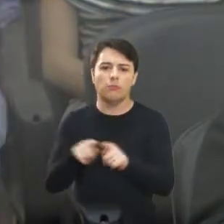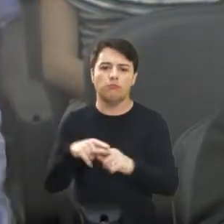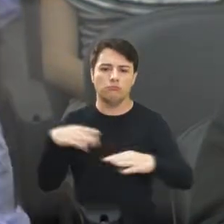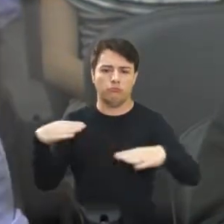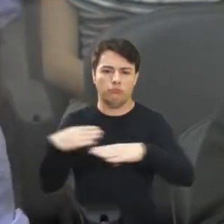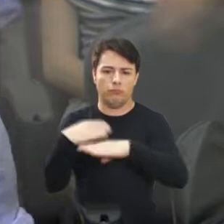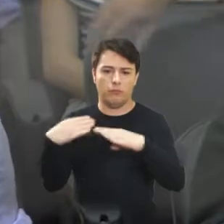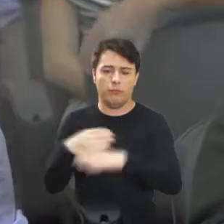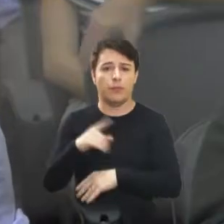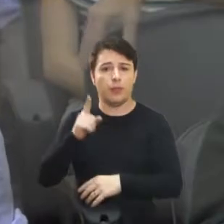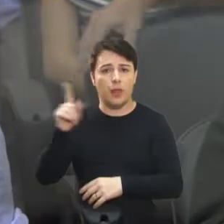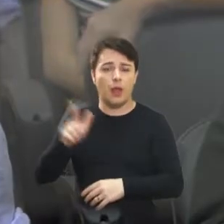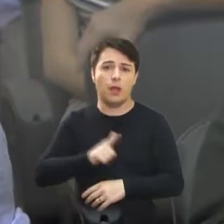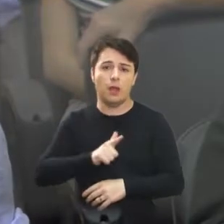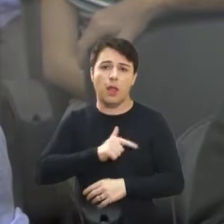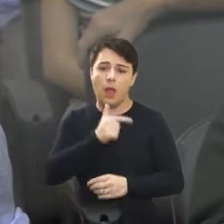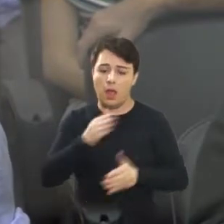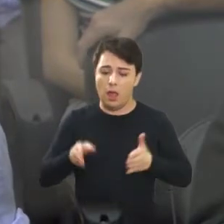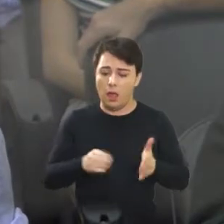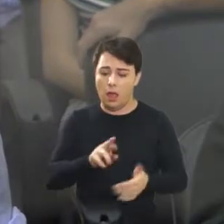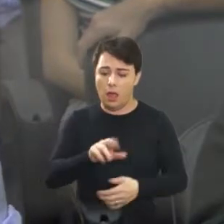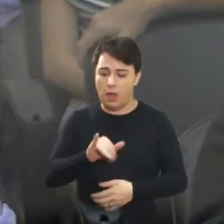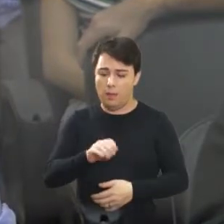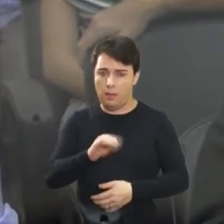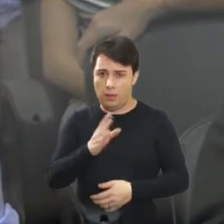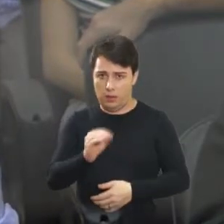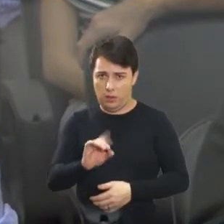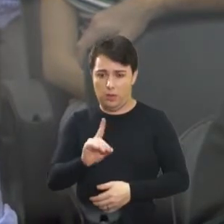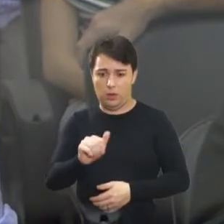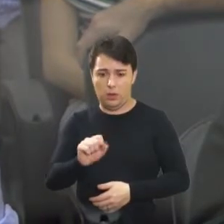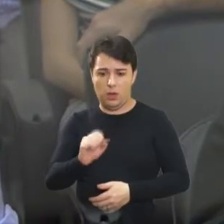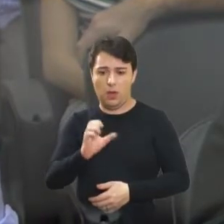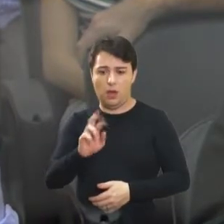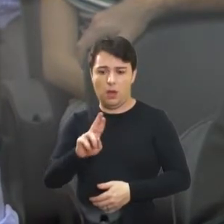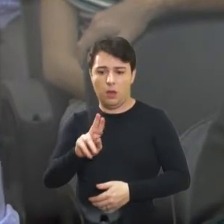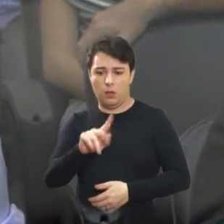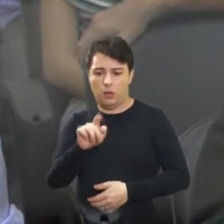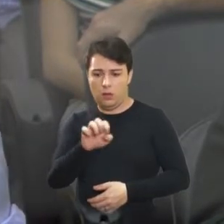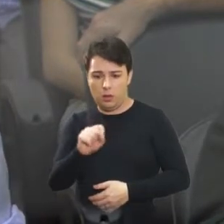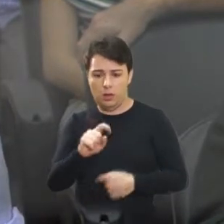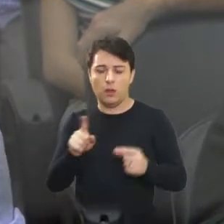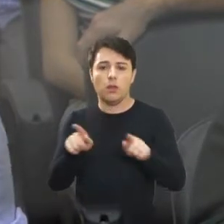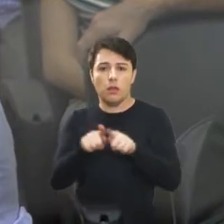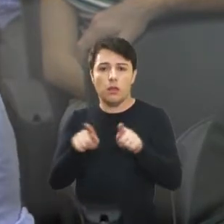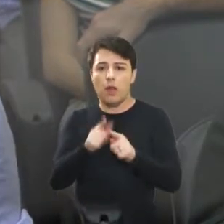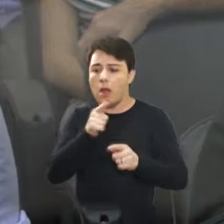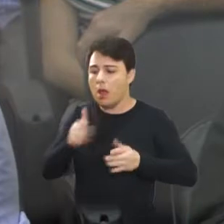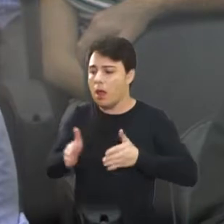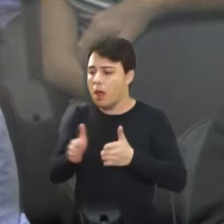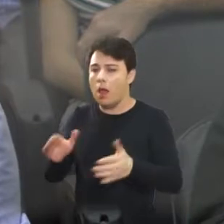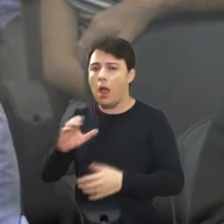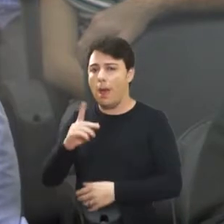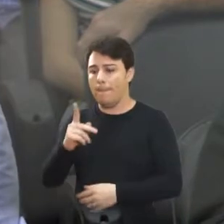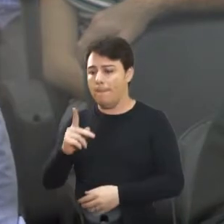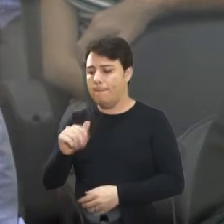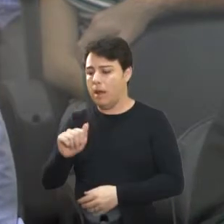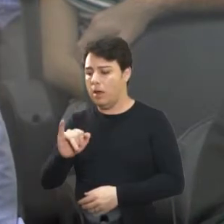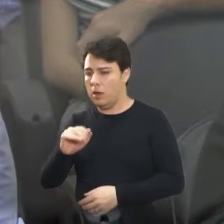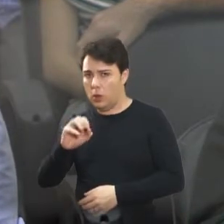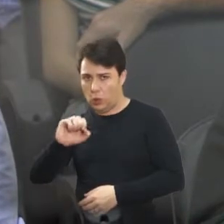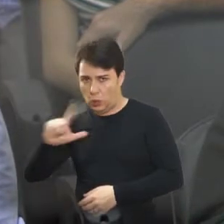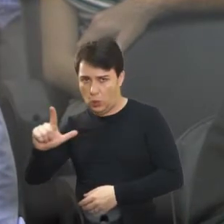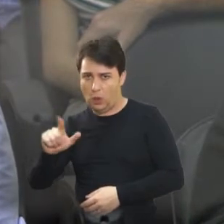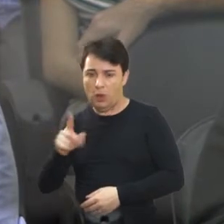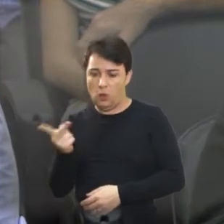porque ali nós temos o Ribeirão das Cruzes e nós temos o Córrego do Paiol, que não trata apenas de irrigar a nossa